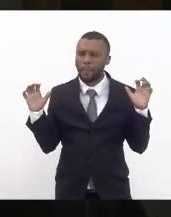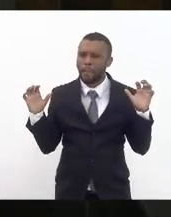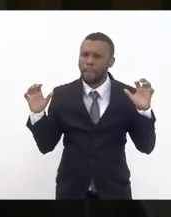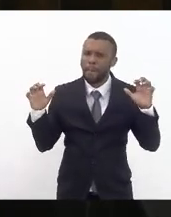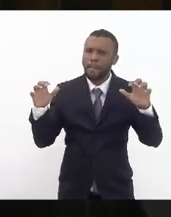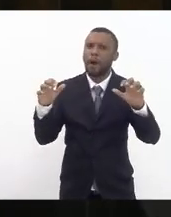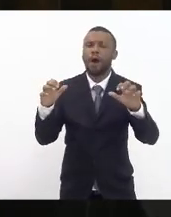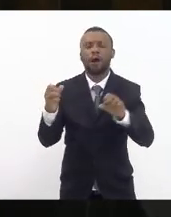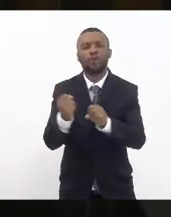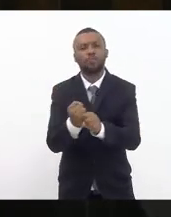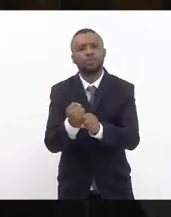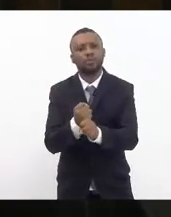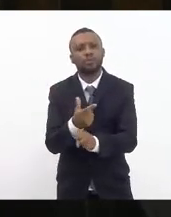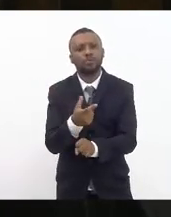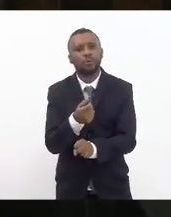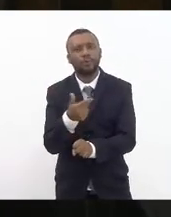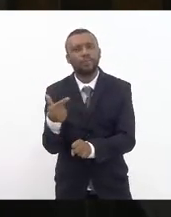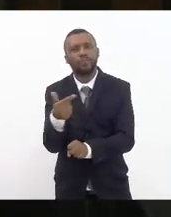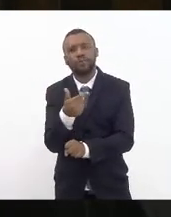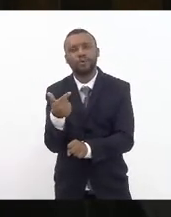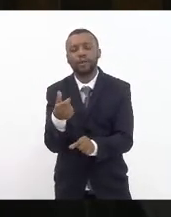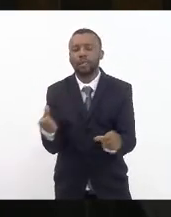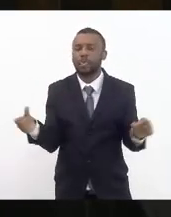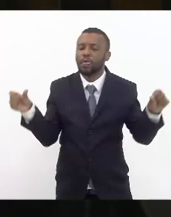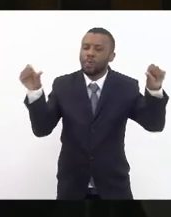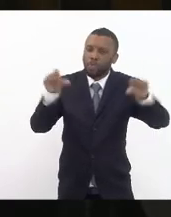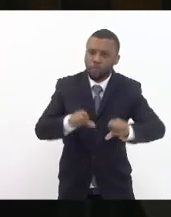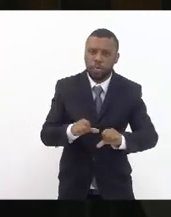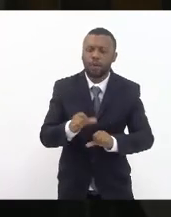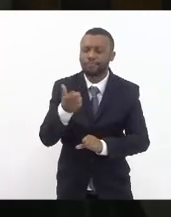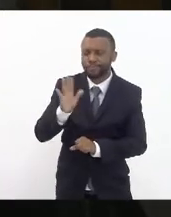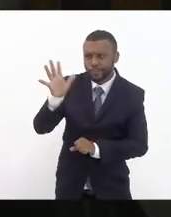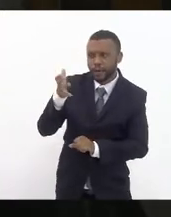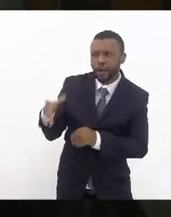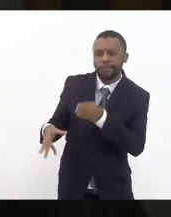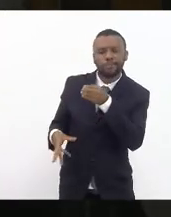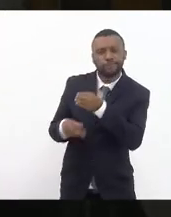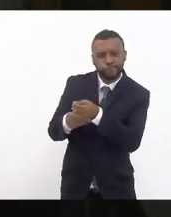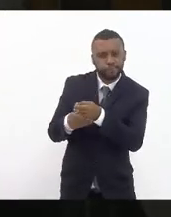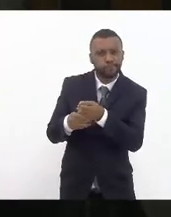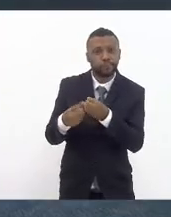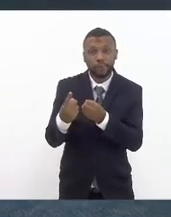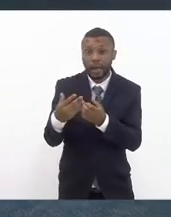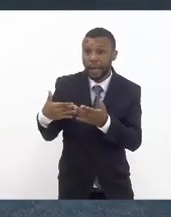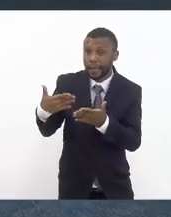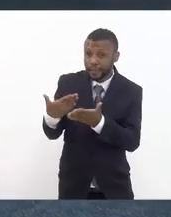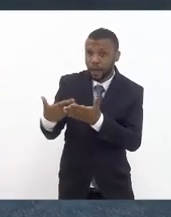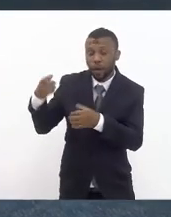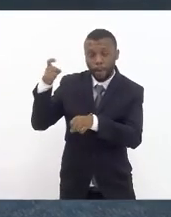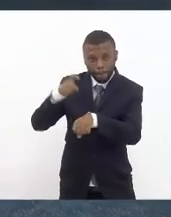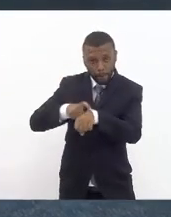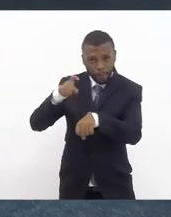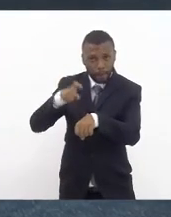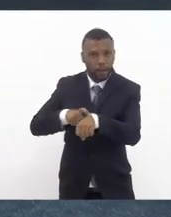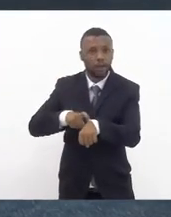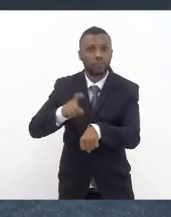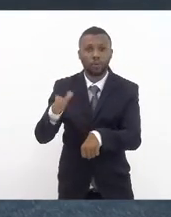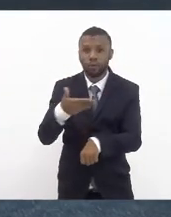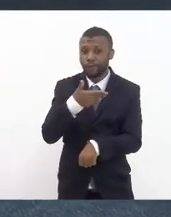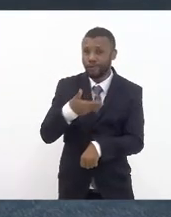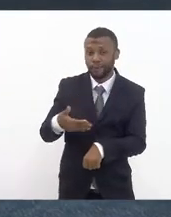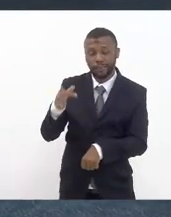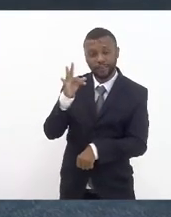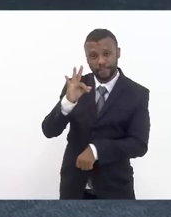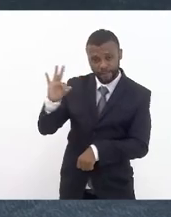ele iria para o chão definitivamente. Me permite acrescentar um elemento? Até o presente momento, o governo